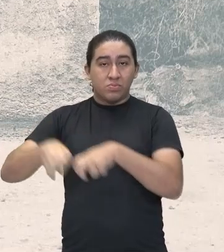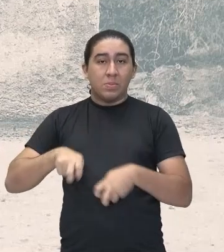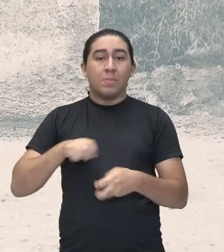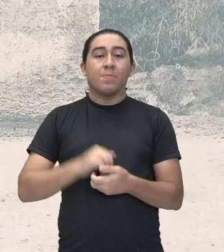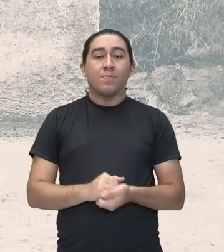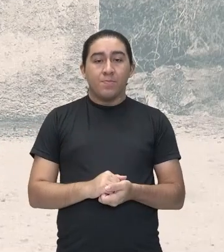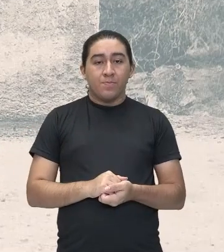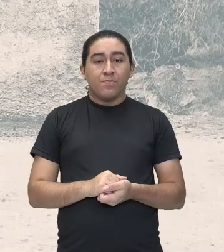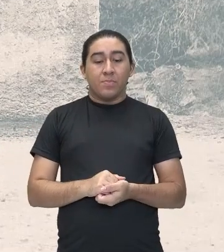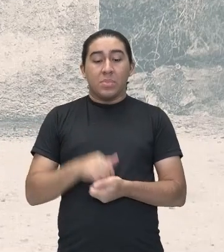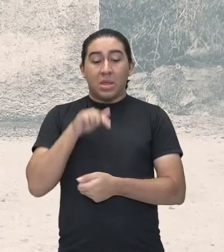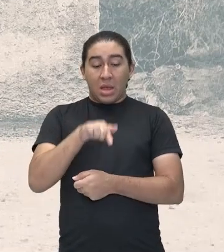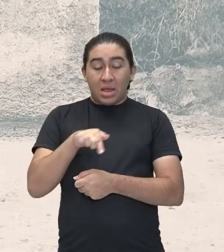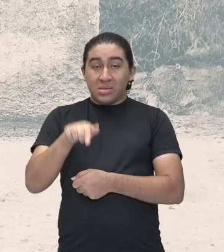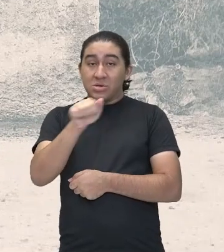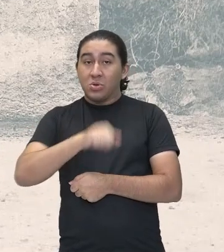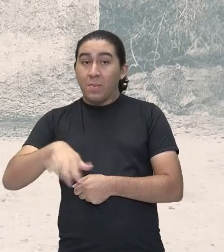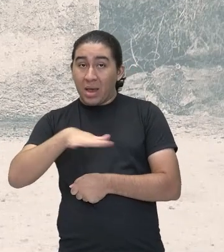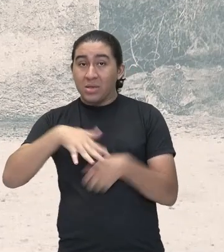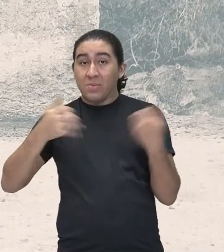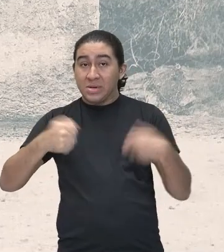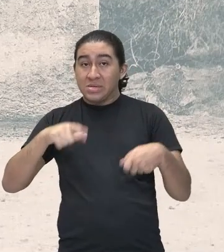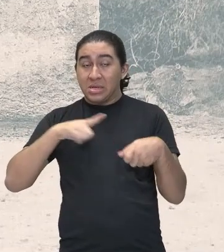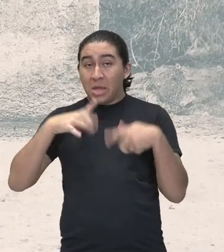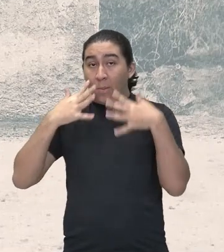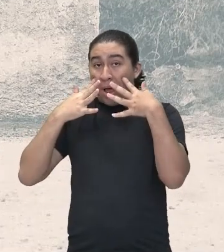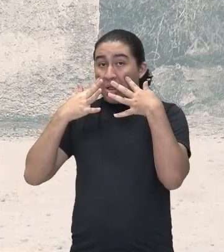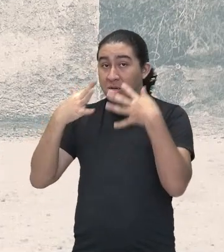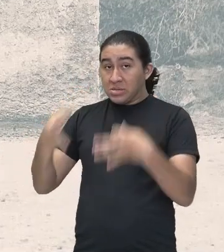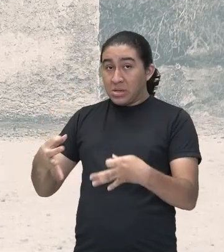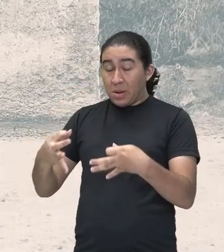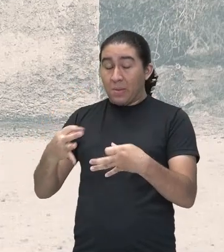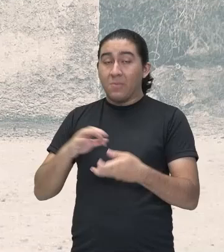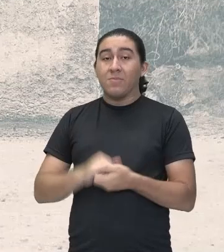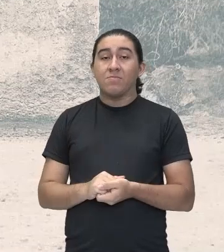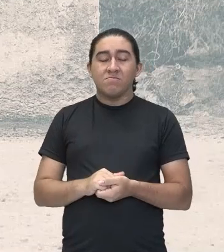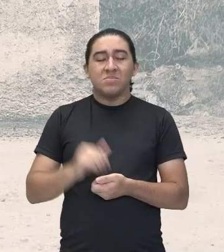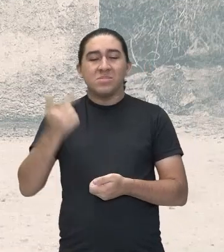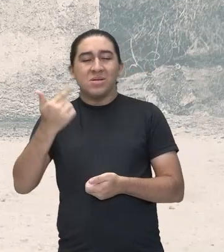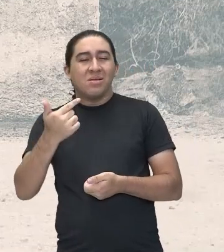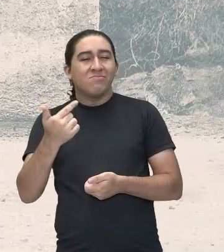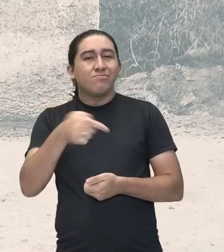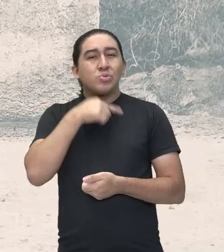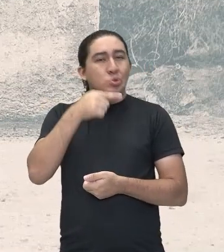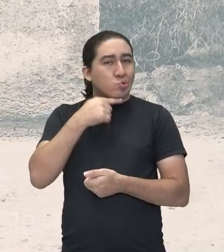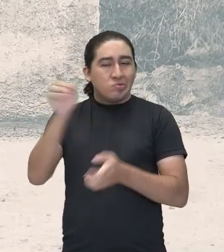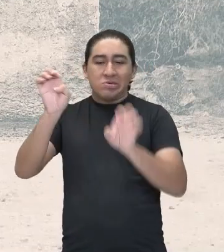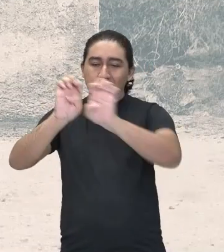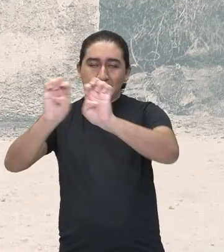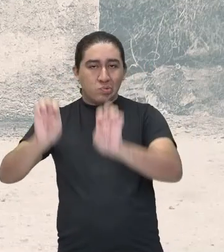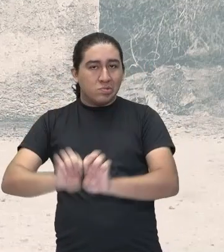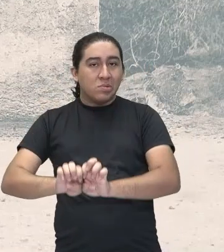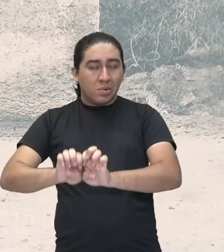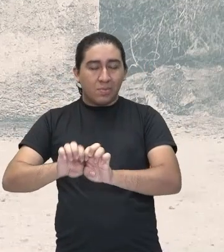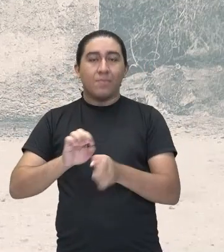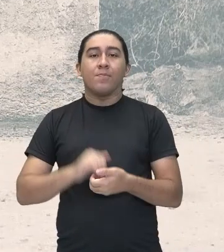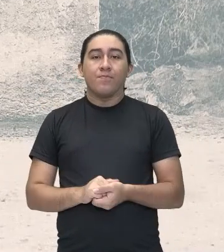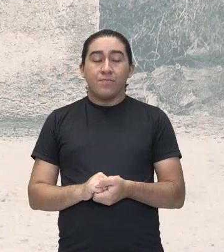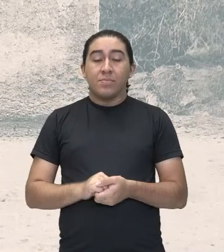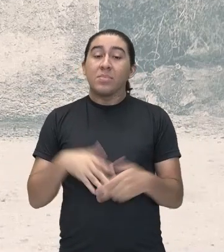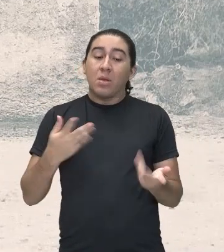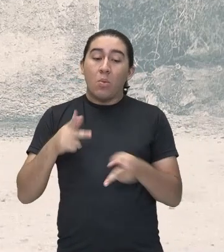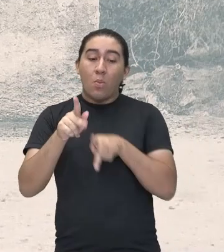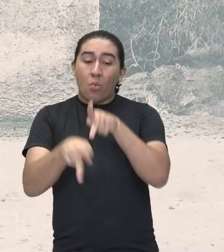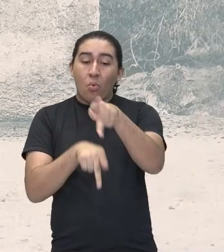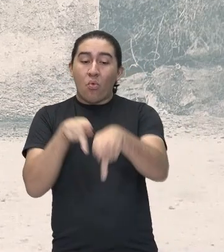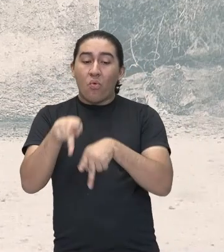estavam precisando mais de atenção, certo? Não tinha tanta estrutura, e a população se encontrava